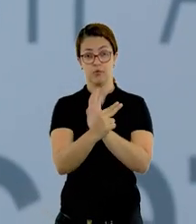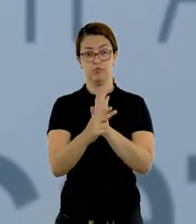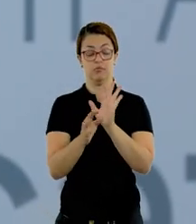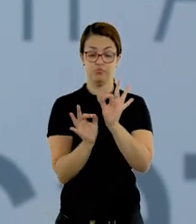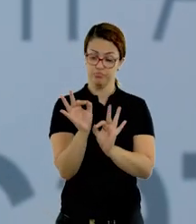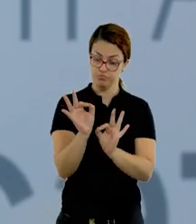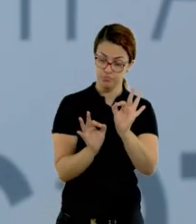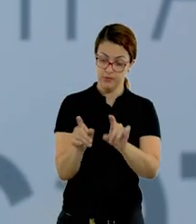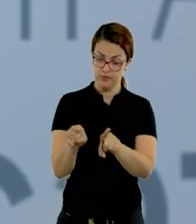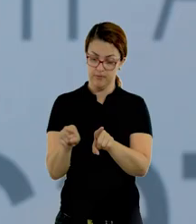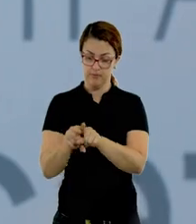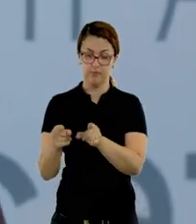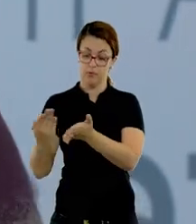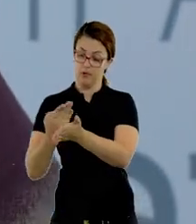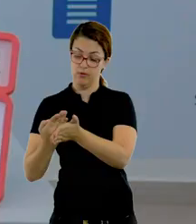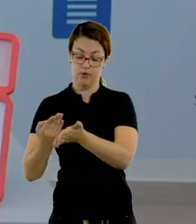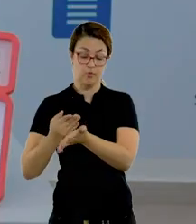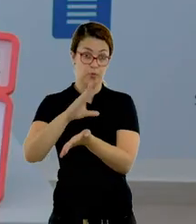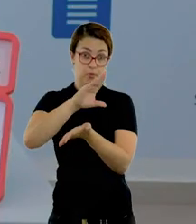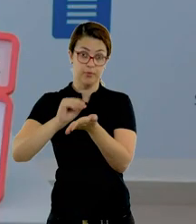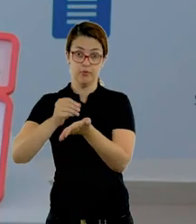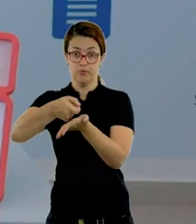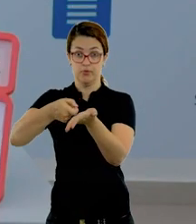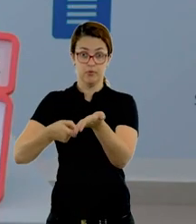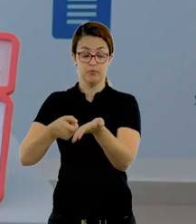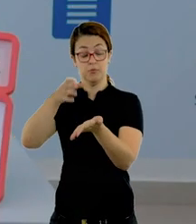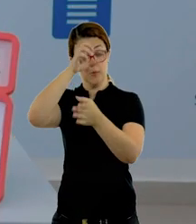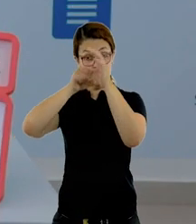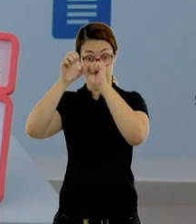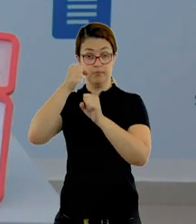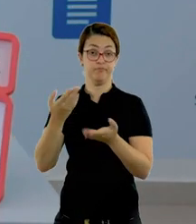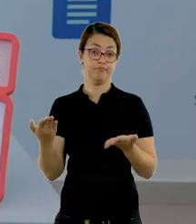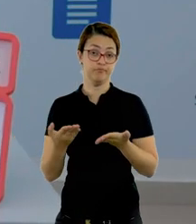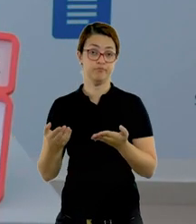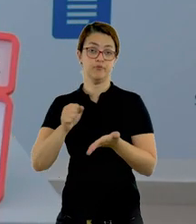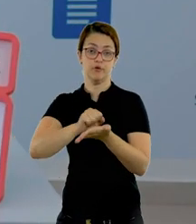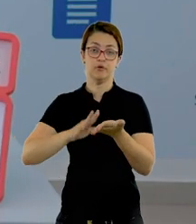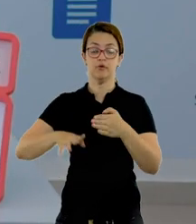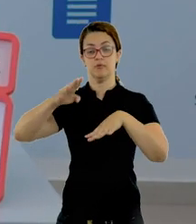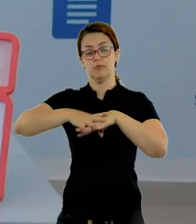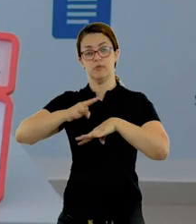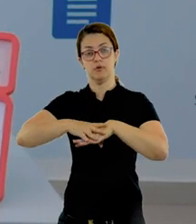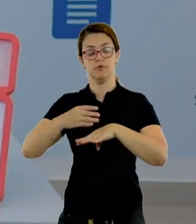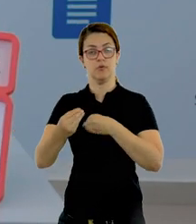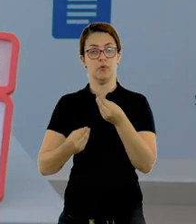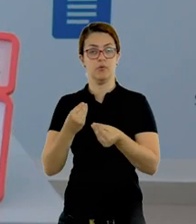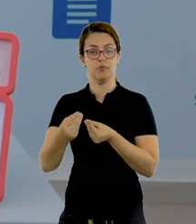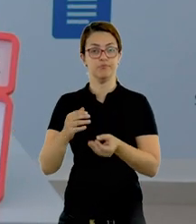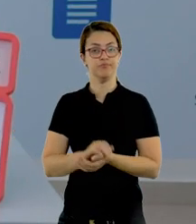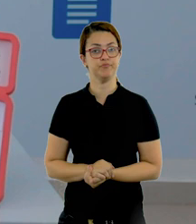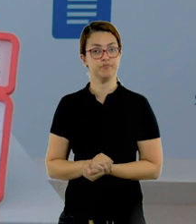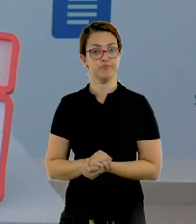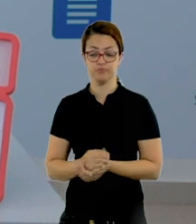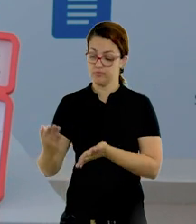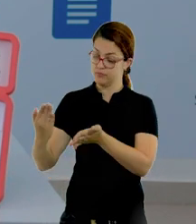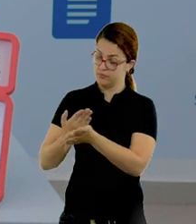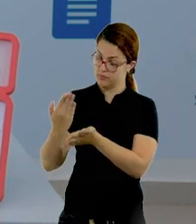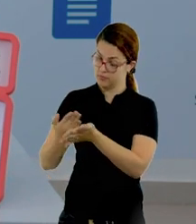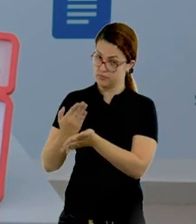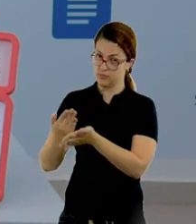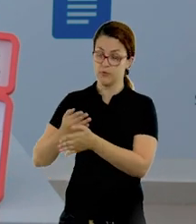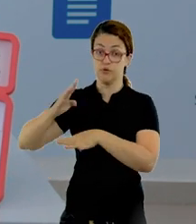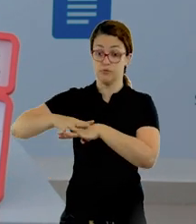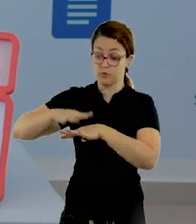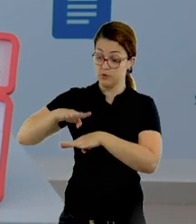também copiando o texto no caderno. Agora vamos à atividade de matemática? Na atividade de matemática, pegue o seu caderninho